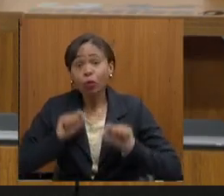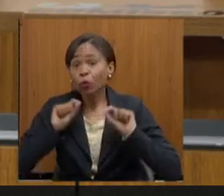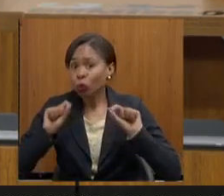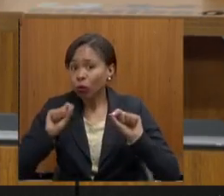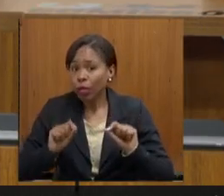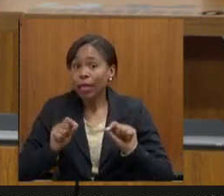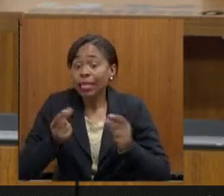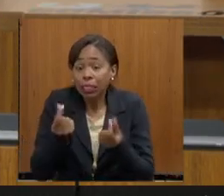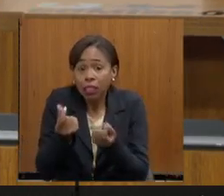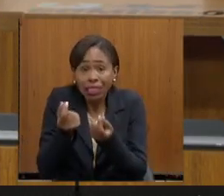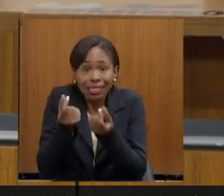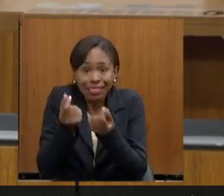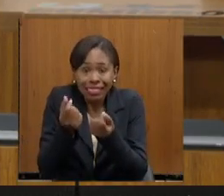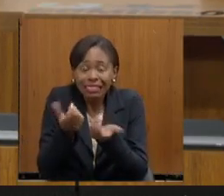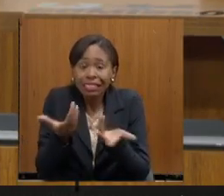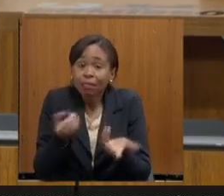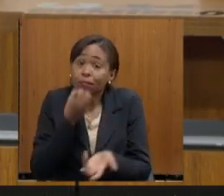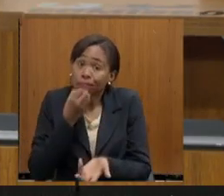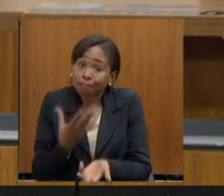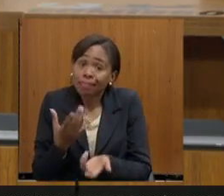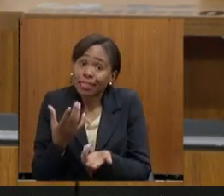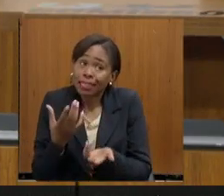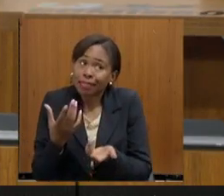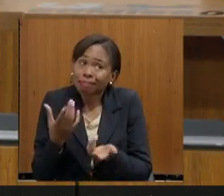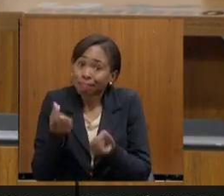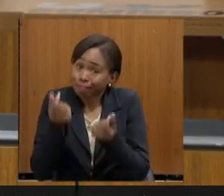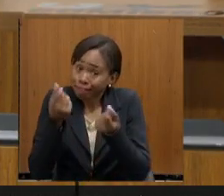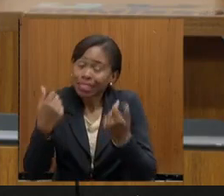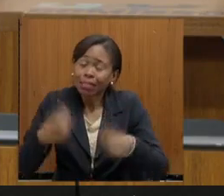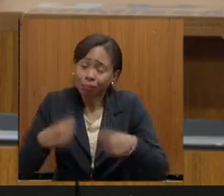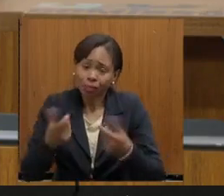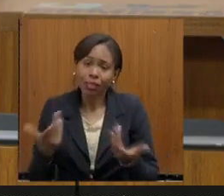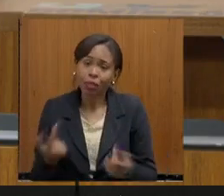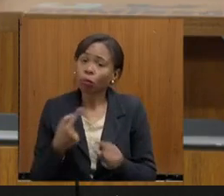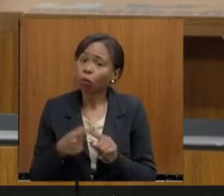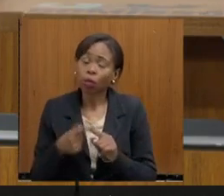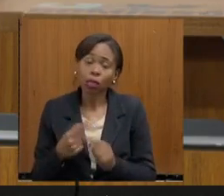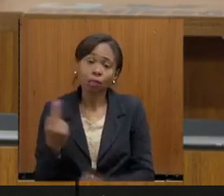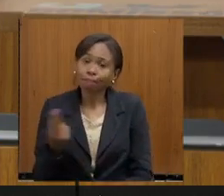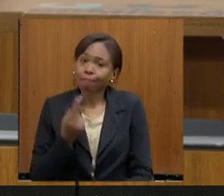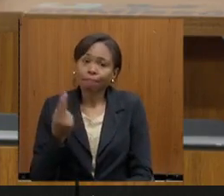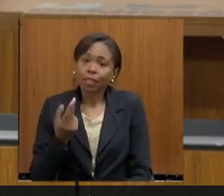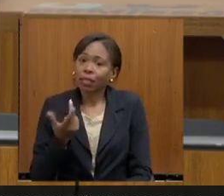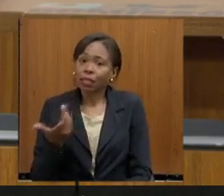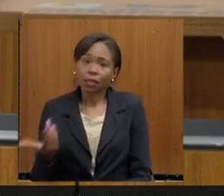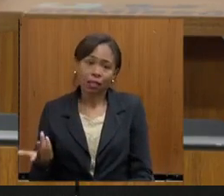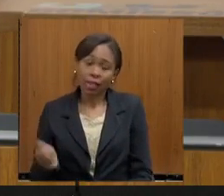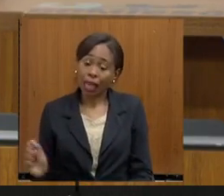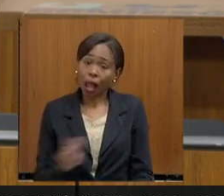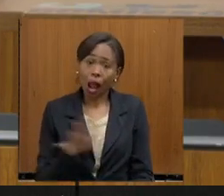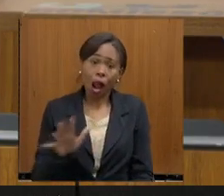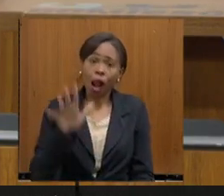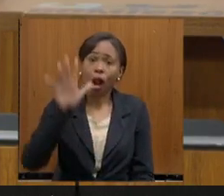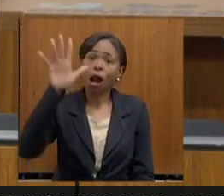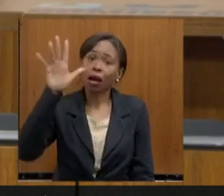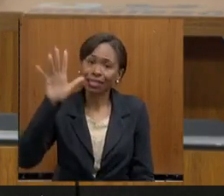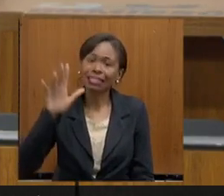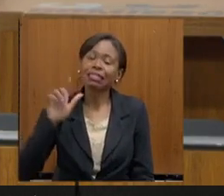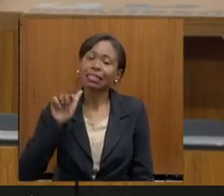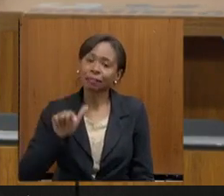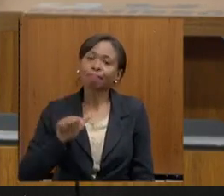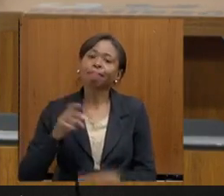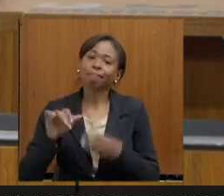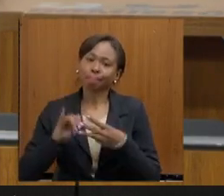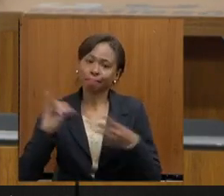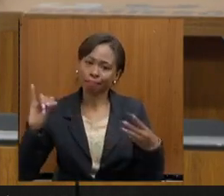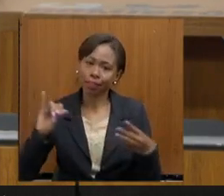boas condições financeiras porque não tem jeito entendeu é um desafio do ponto de vista da alavancagem que a ligar para